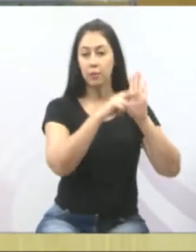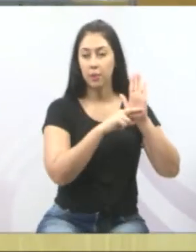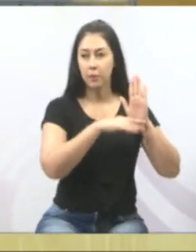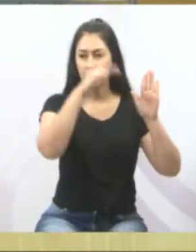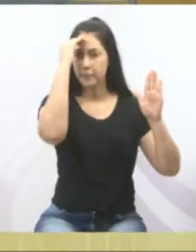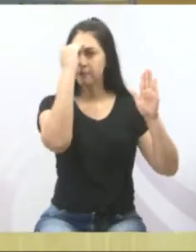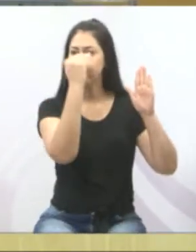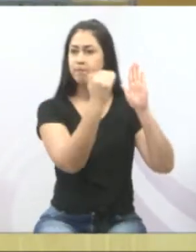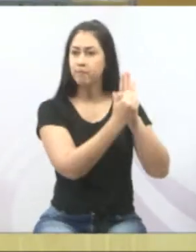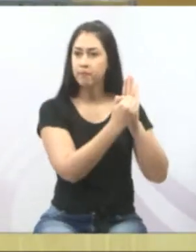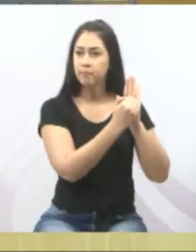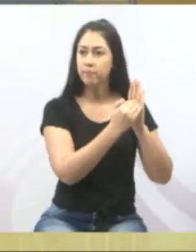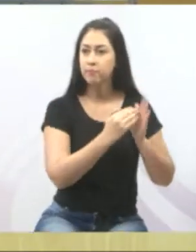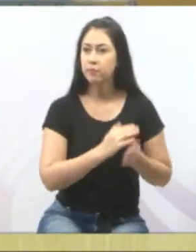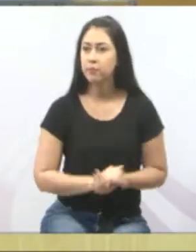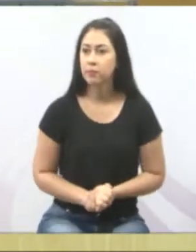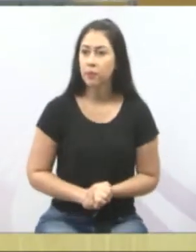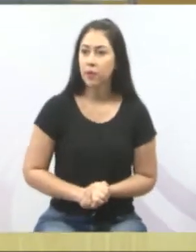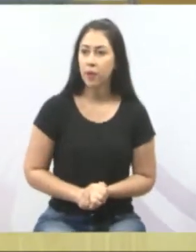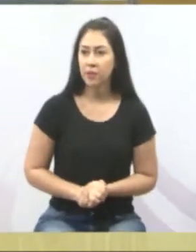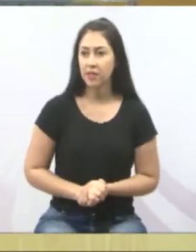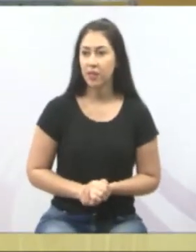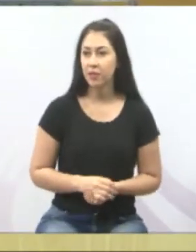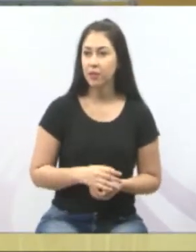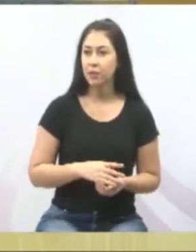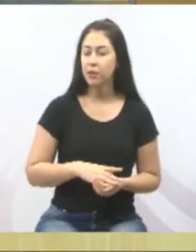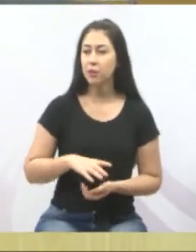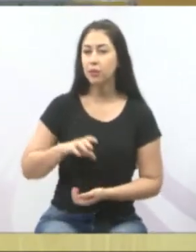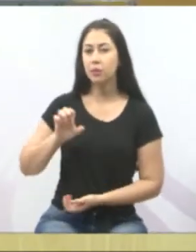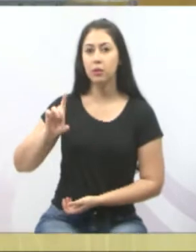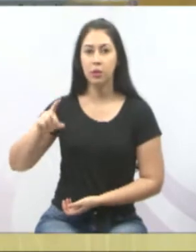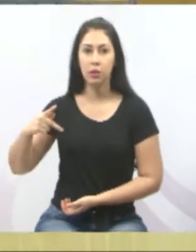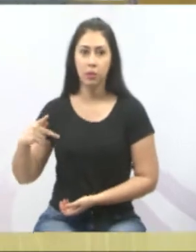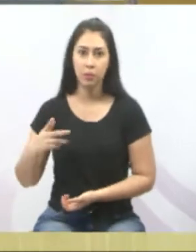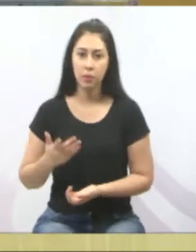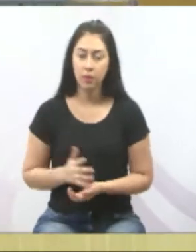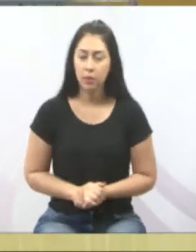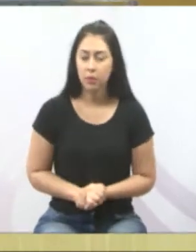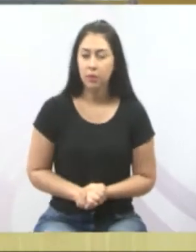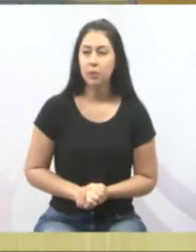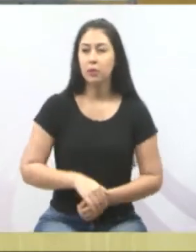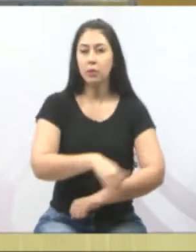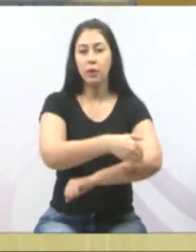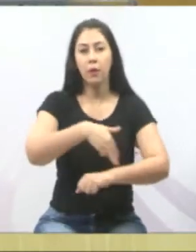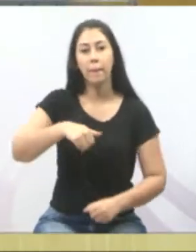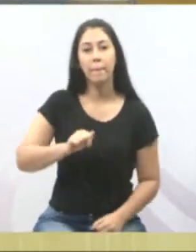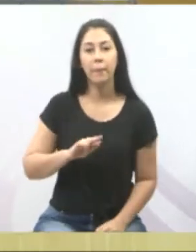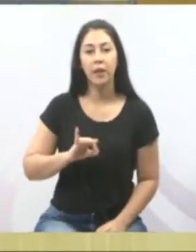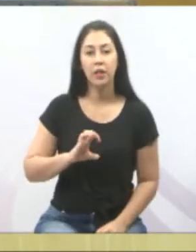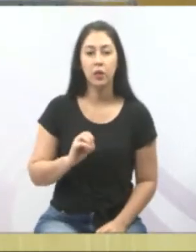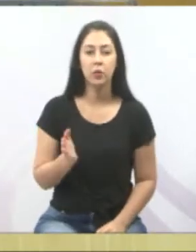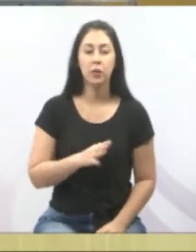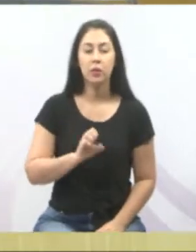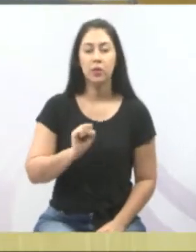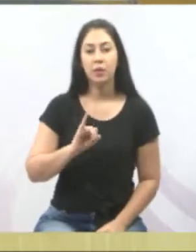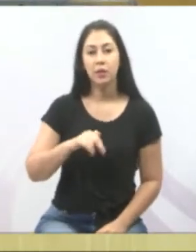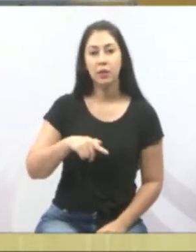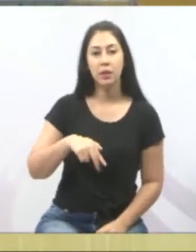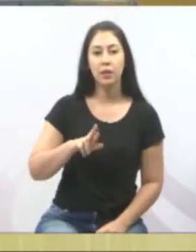consignamos nossos mais sinceros cumprimentos a todos os escritores pelo transcurso da dedicada e importante